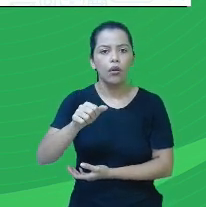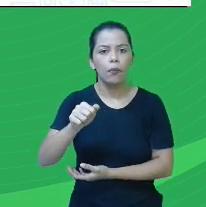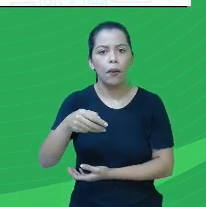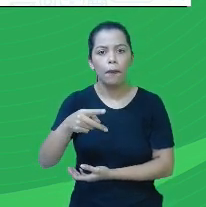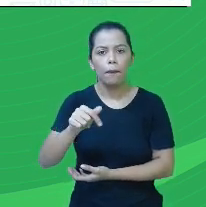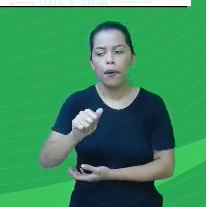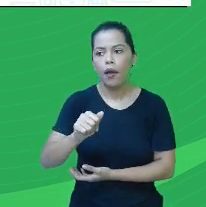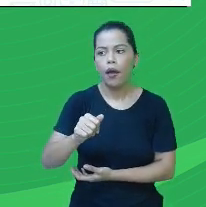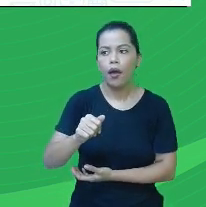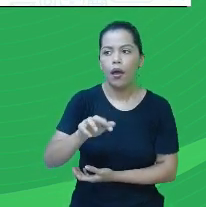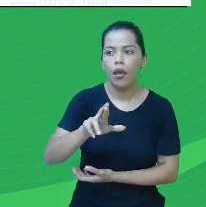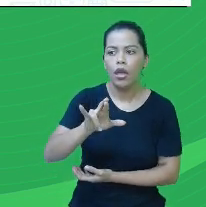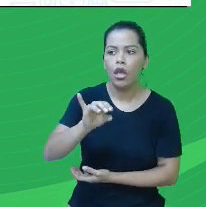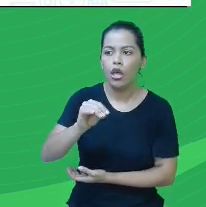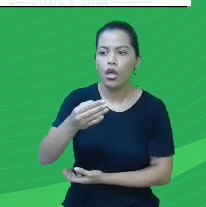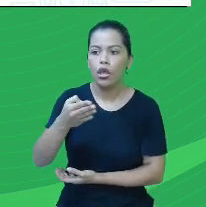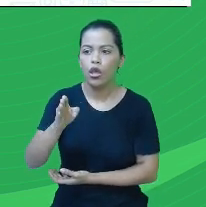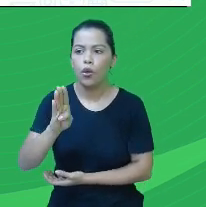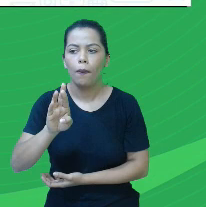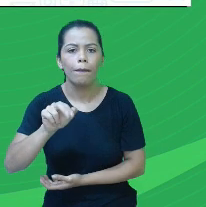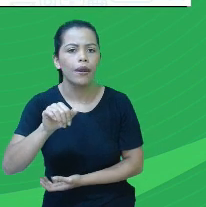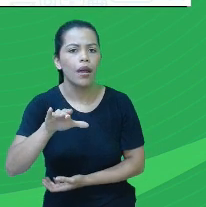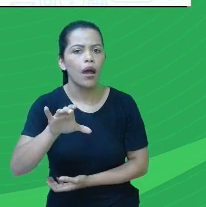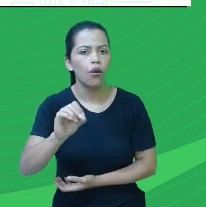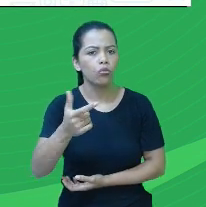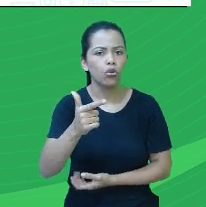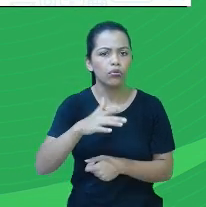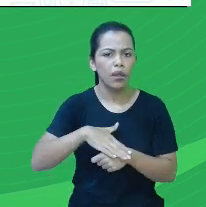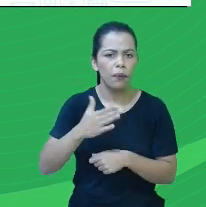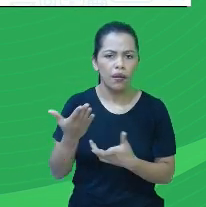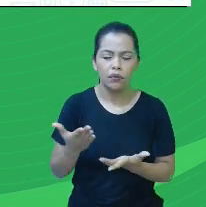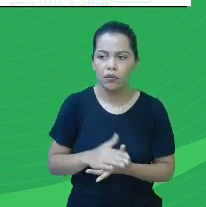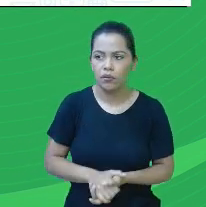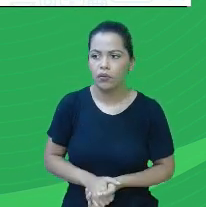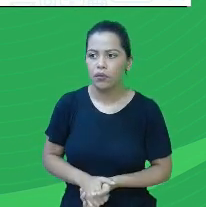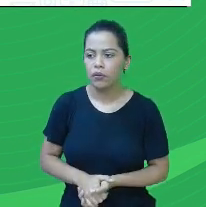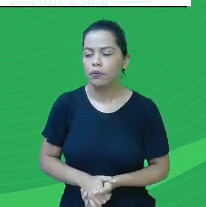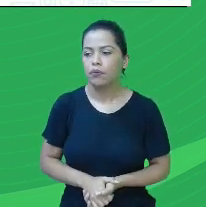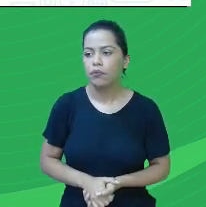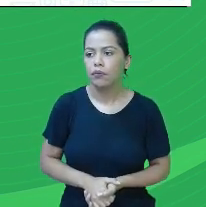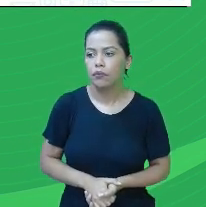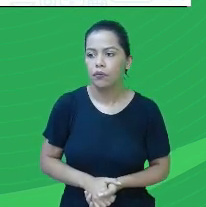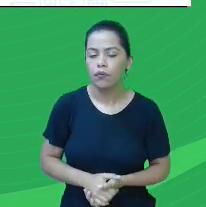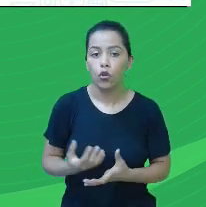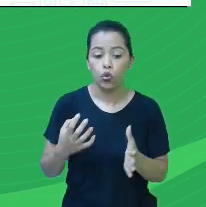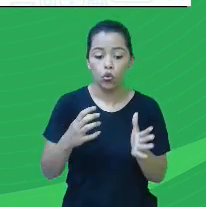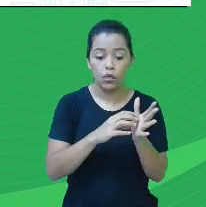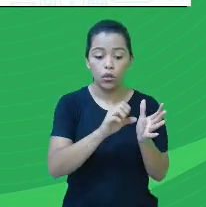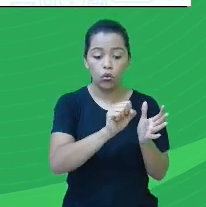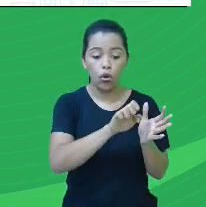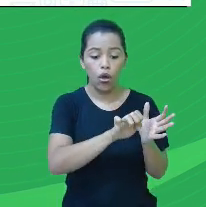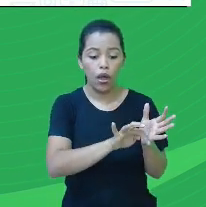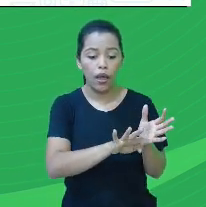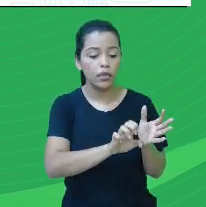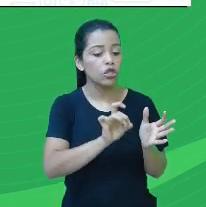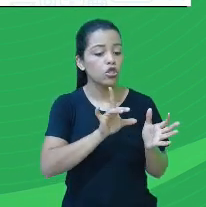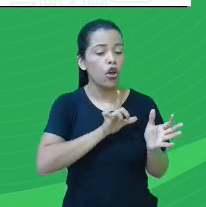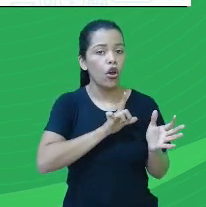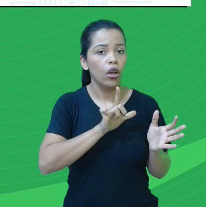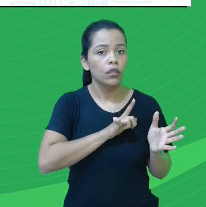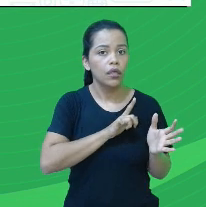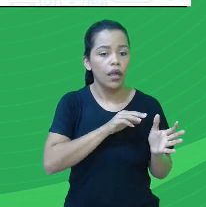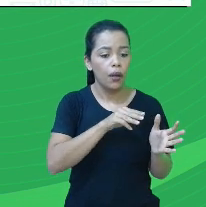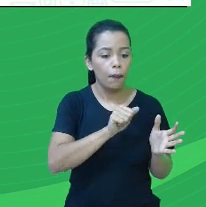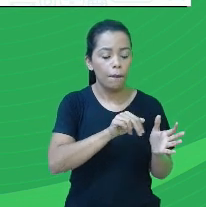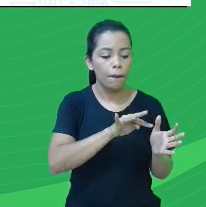Rio Branco, não é que esse estado não existe mais, está com outro nome. Temos aqui, ó, no centro-oeste, só temos o Mato Grosso